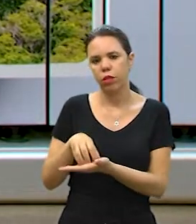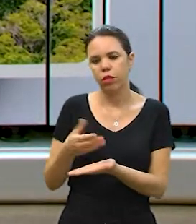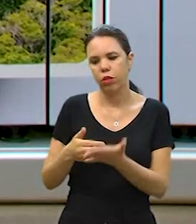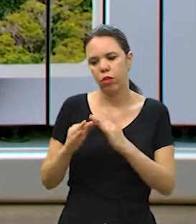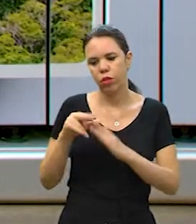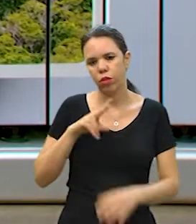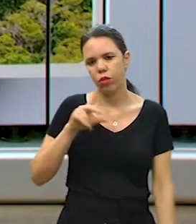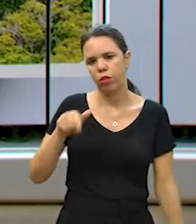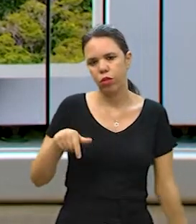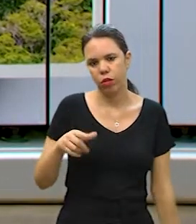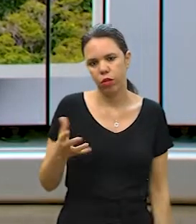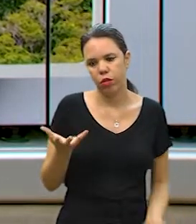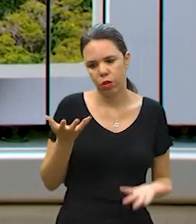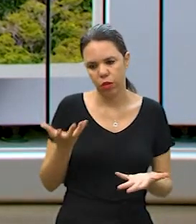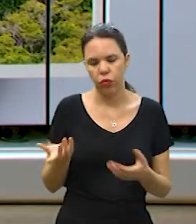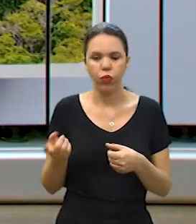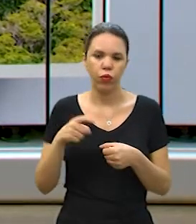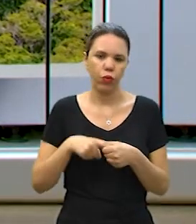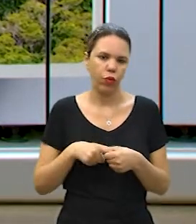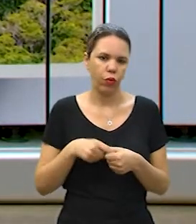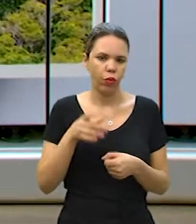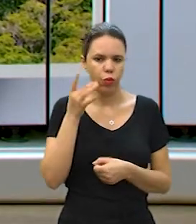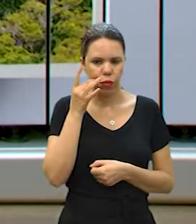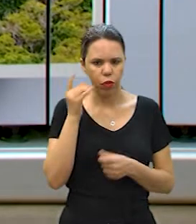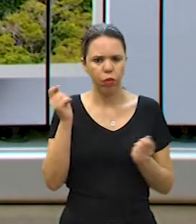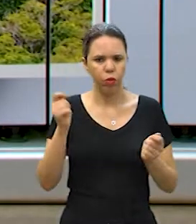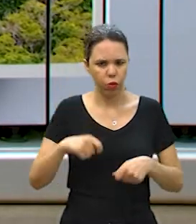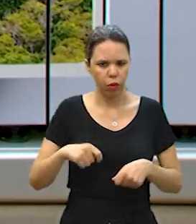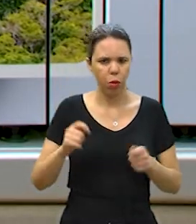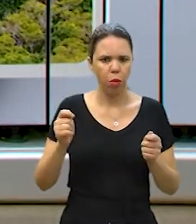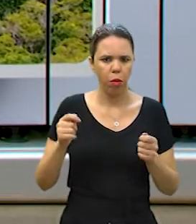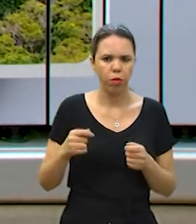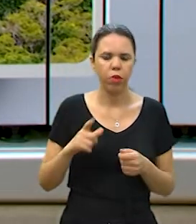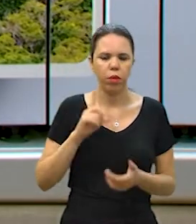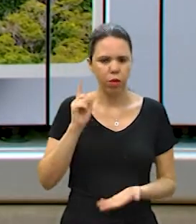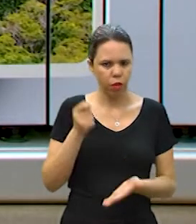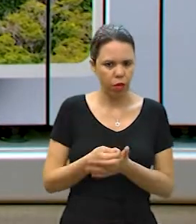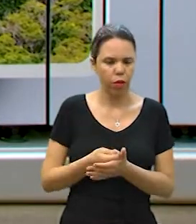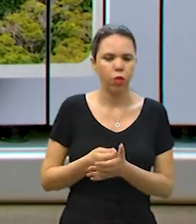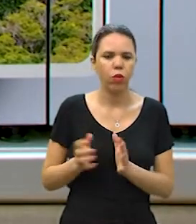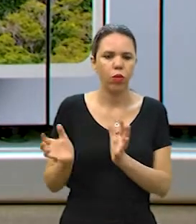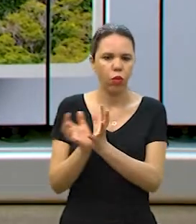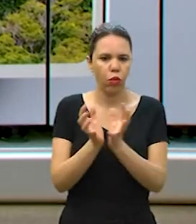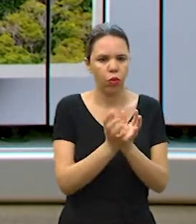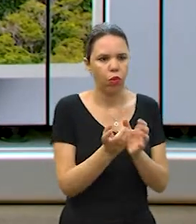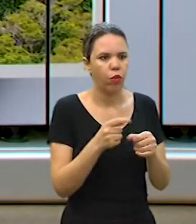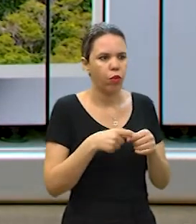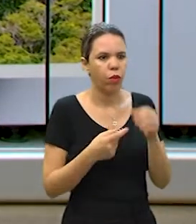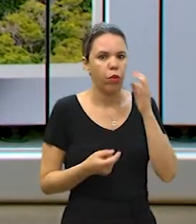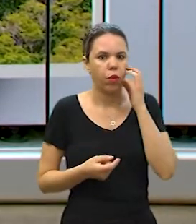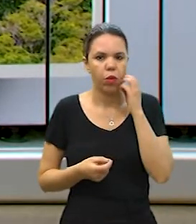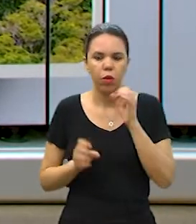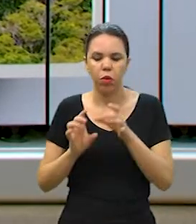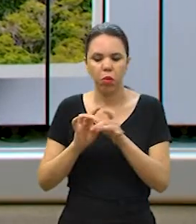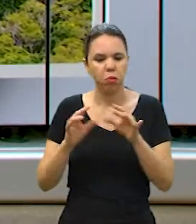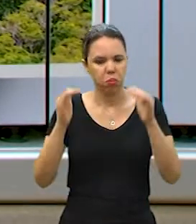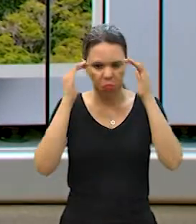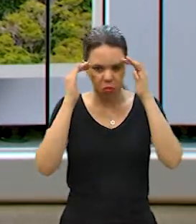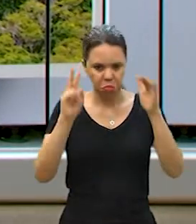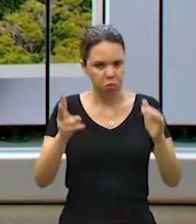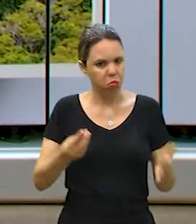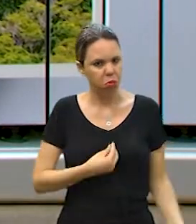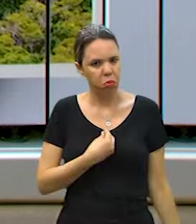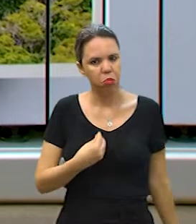privada ela quer retomar e tem o potencial e há uma decisão coletiva de retomar, sigam a